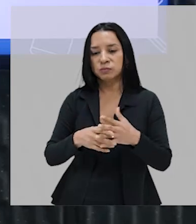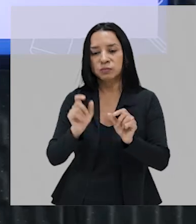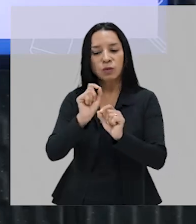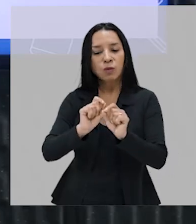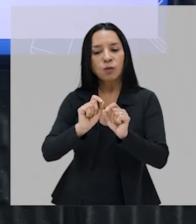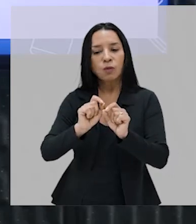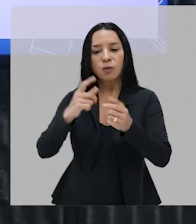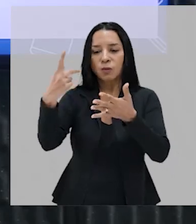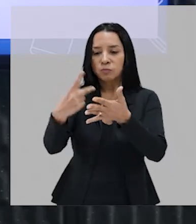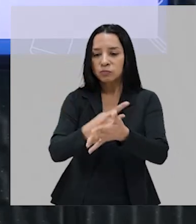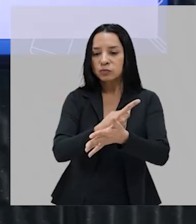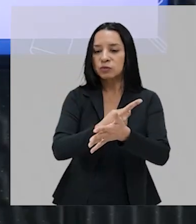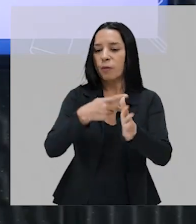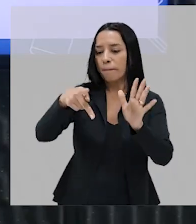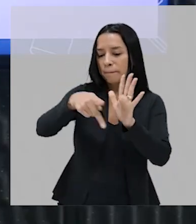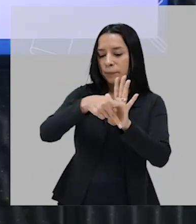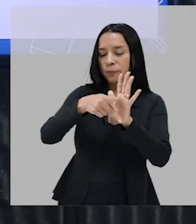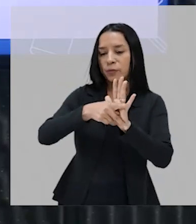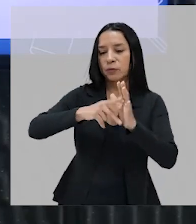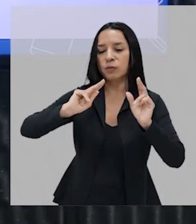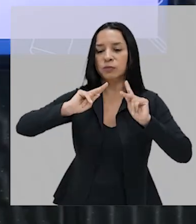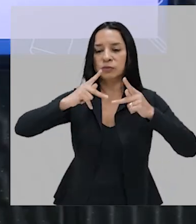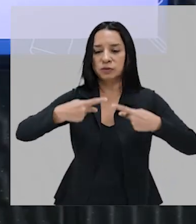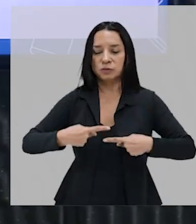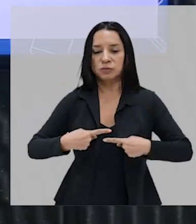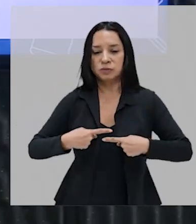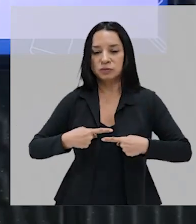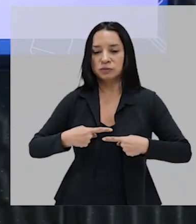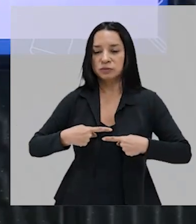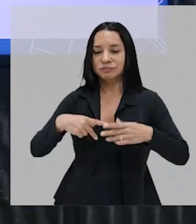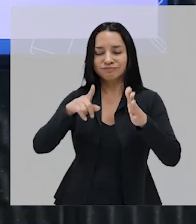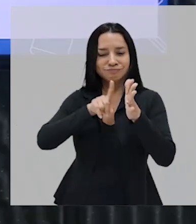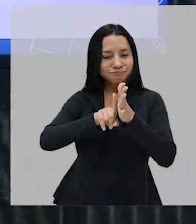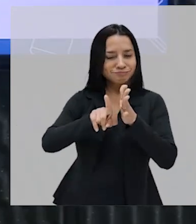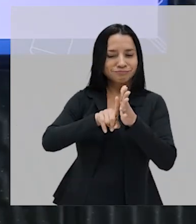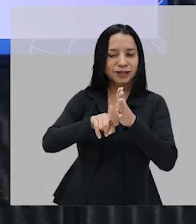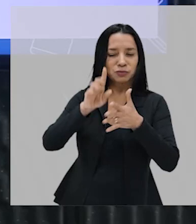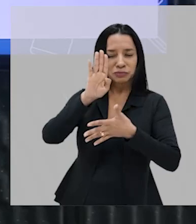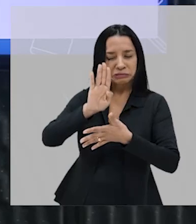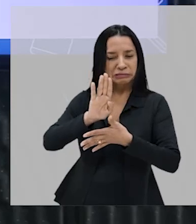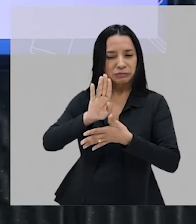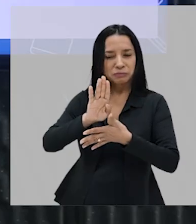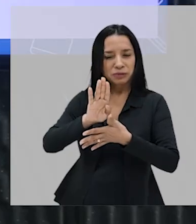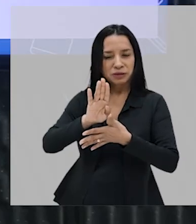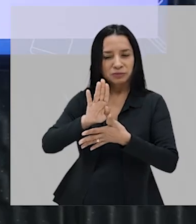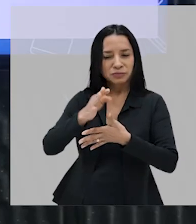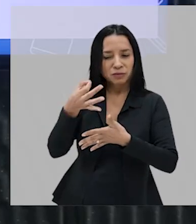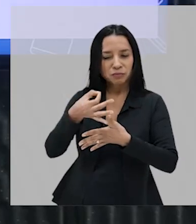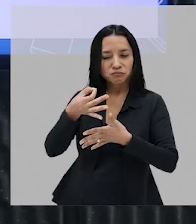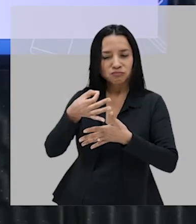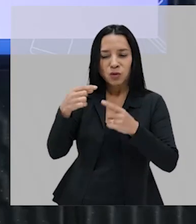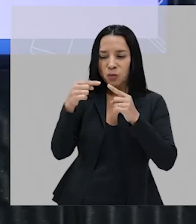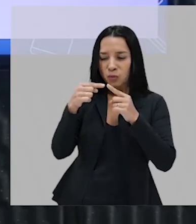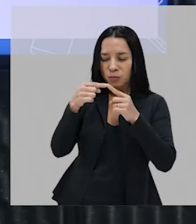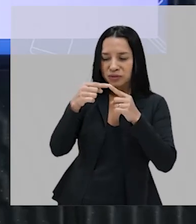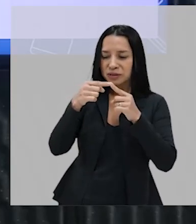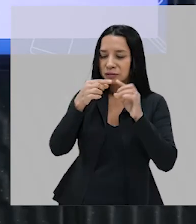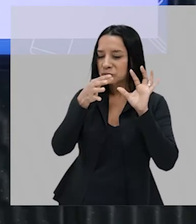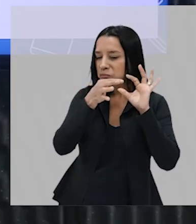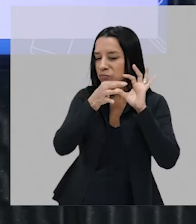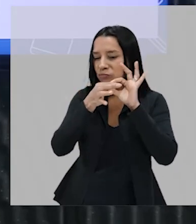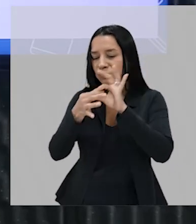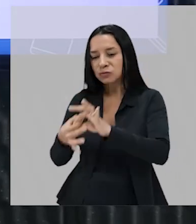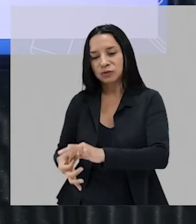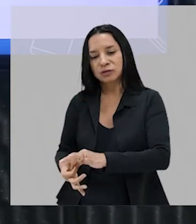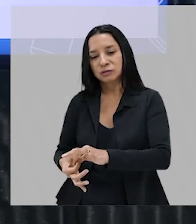Bom, aí já parece que essas perguntas ali elas não estão necessariamente colocadas dentro desses contextos. A